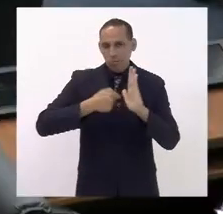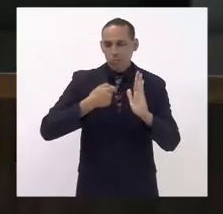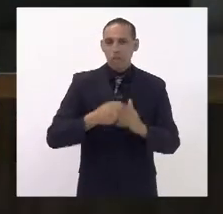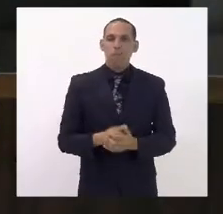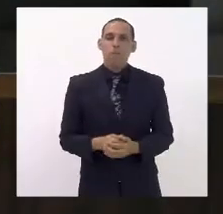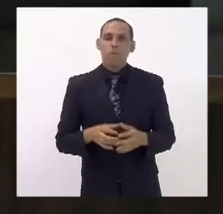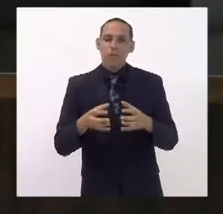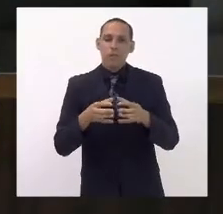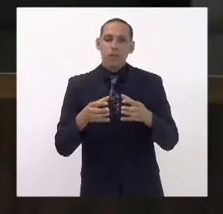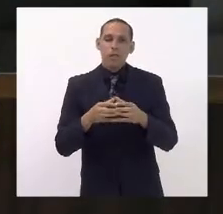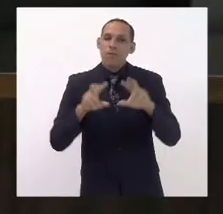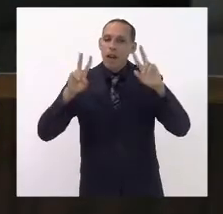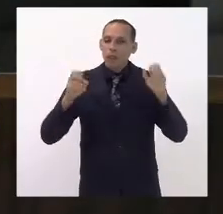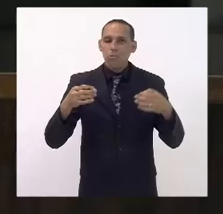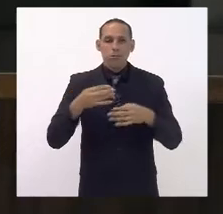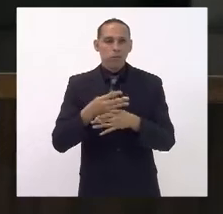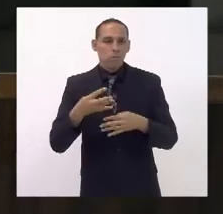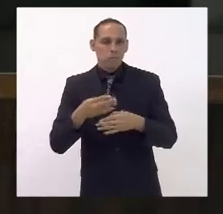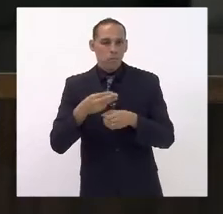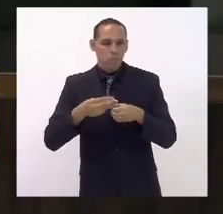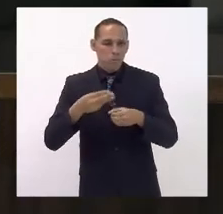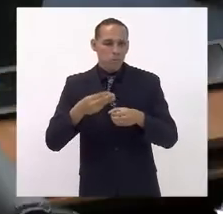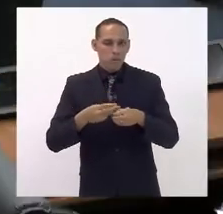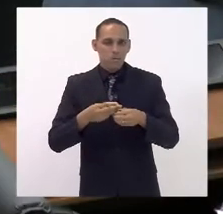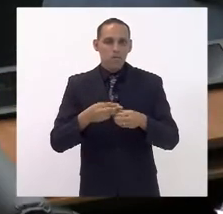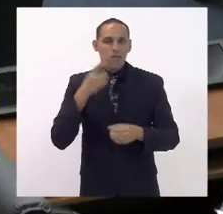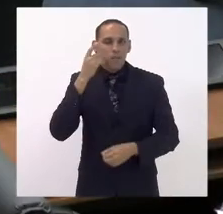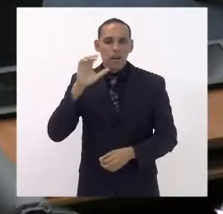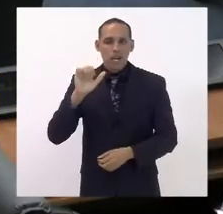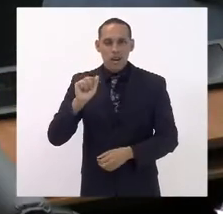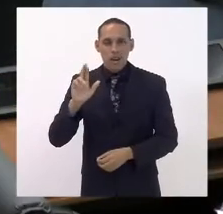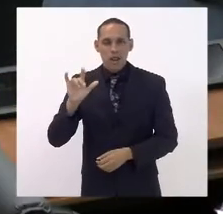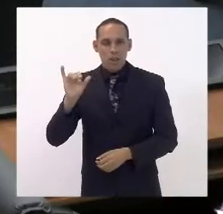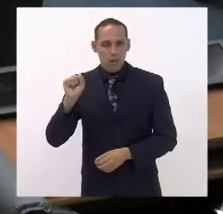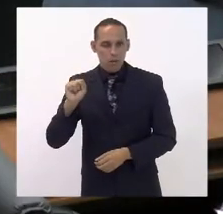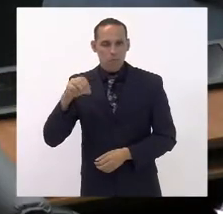Pela Comissão de Assuntos Municipais, deputado Carlos Macedo.